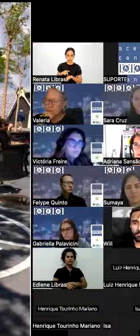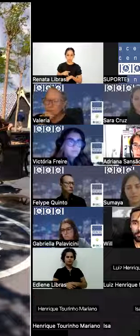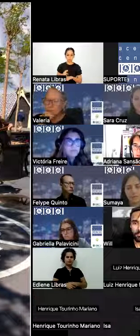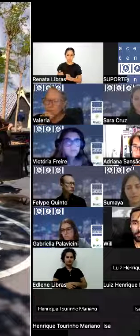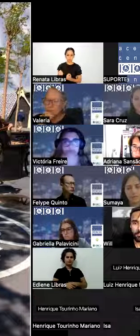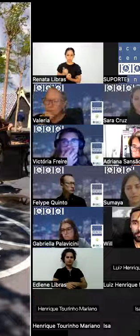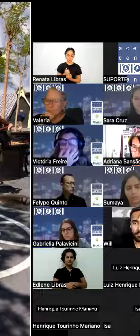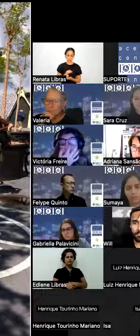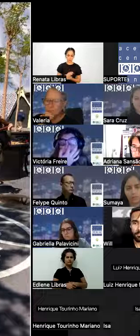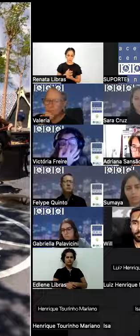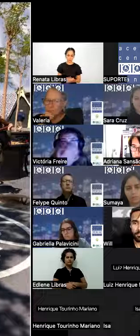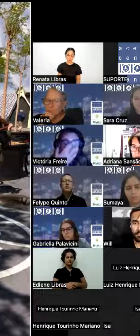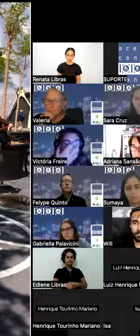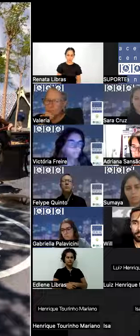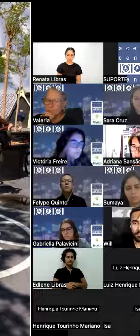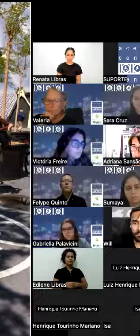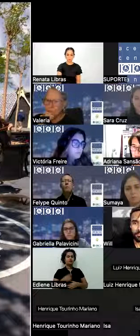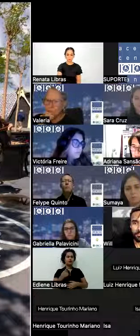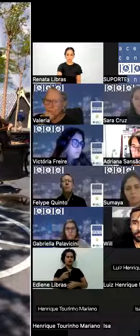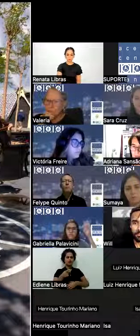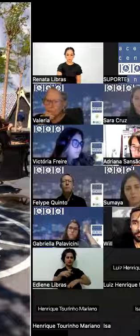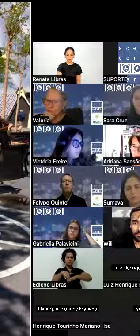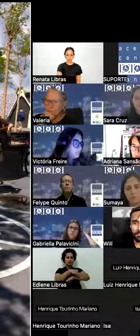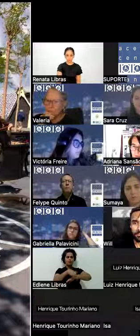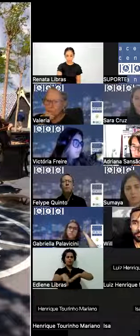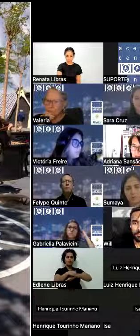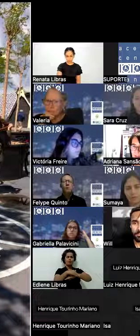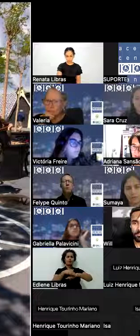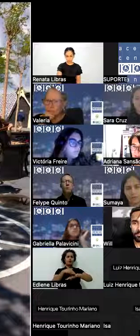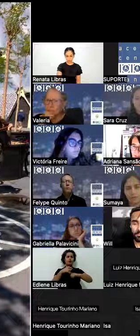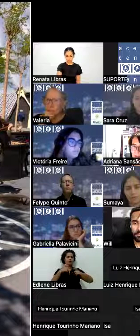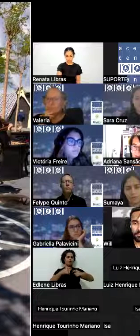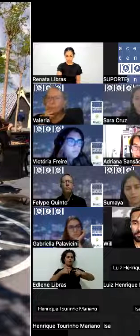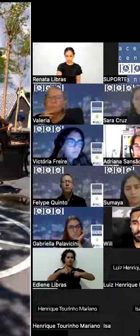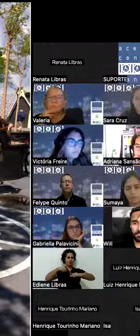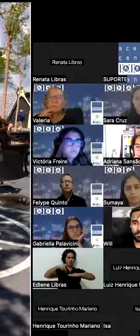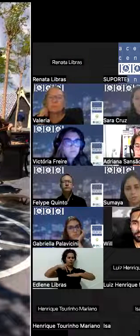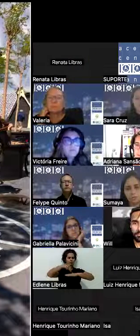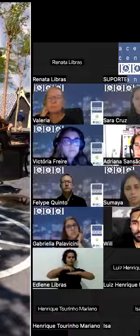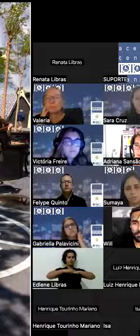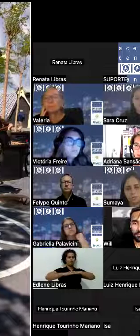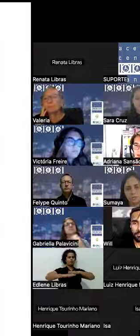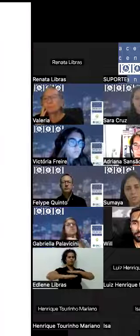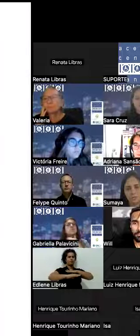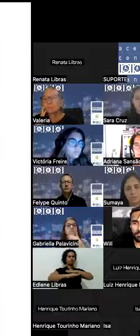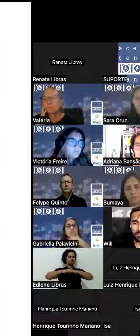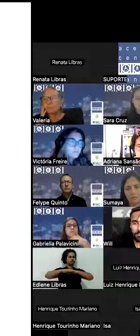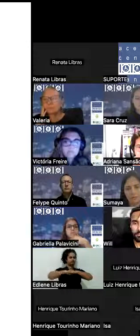Isso aqui é uma rua cuja calçada também foi estendida, ainda na fase